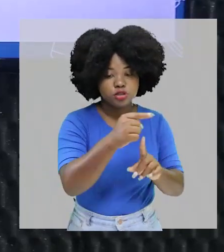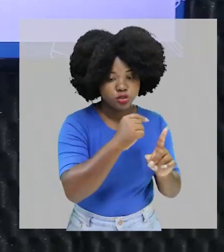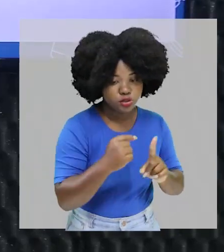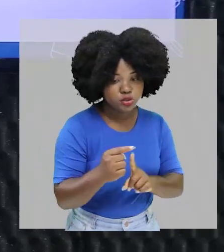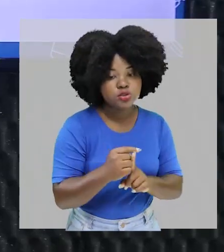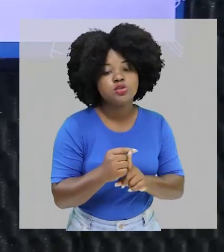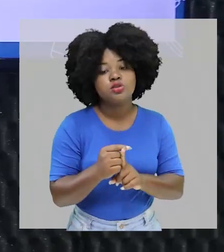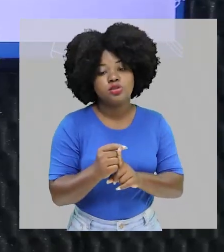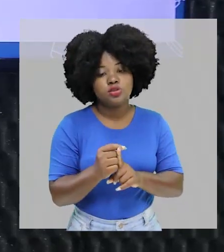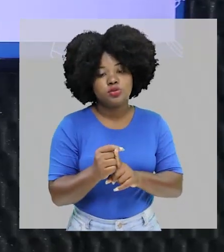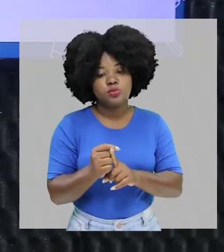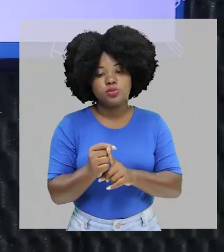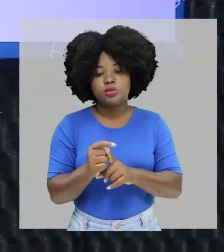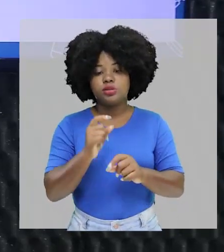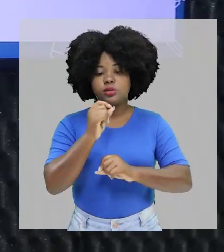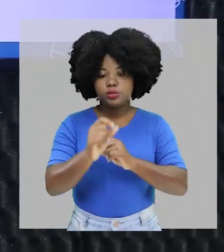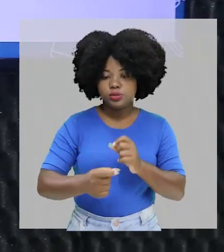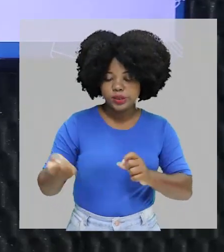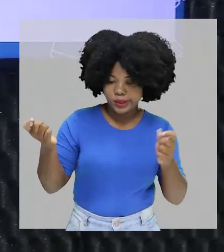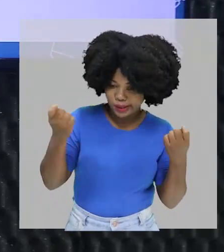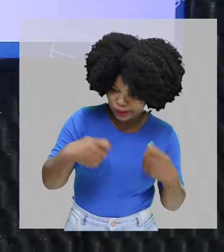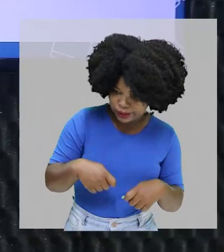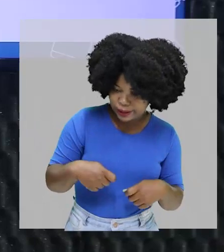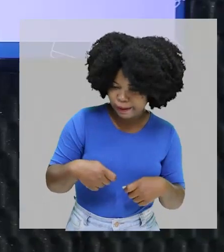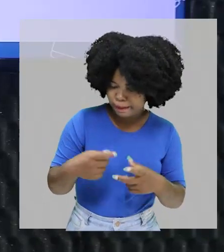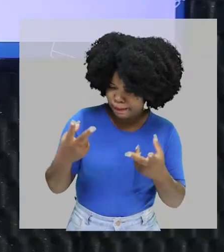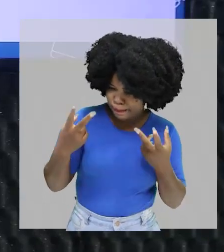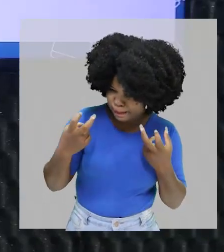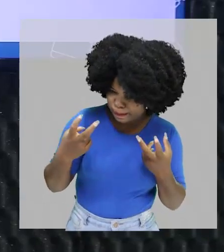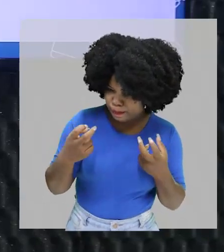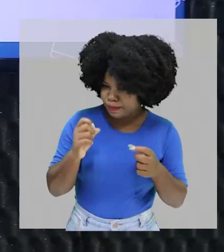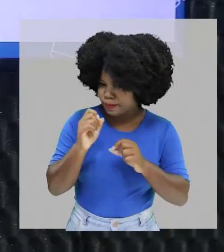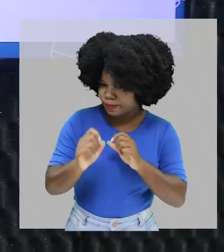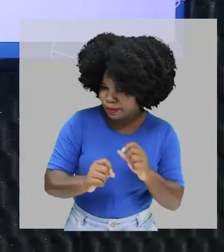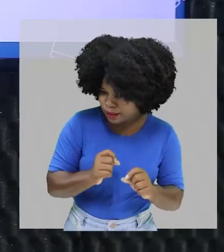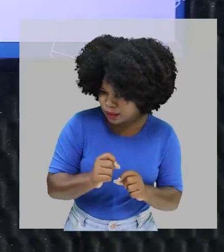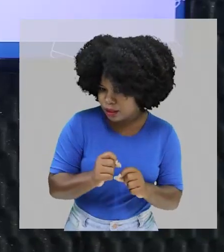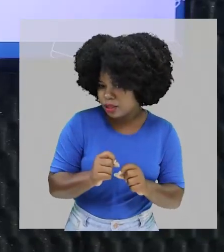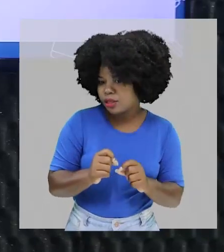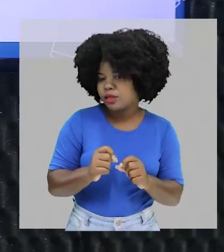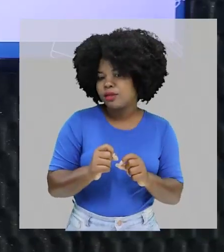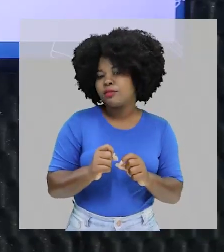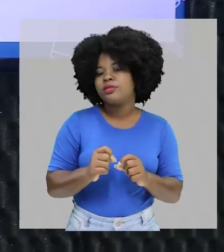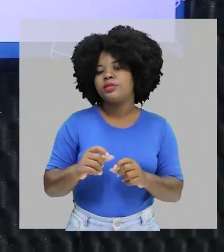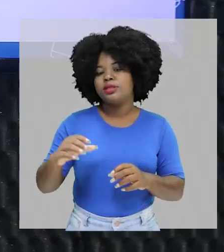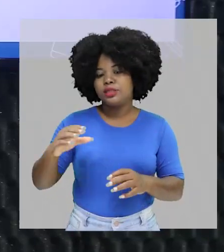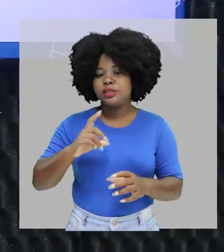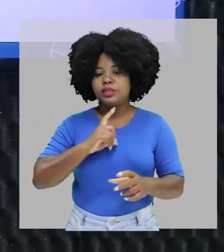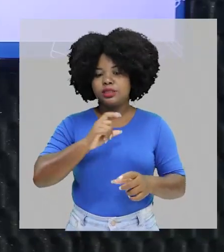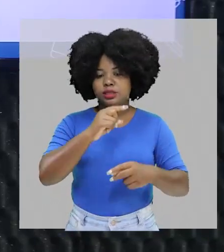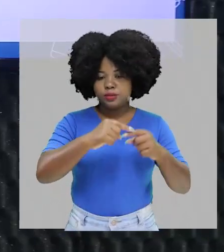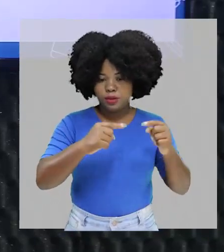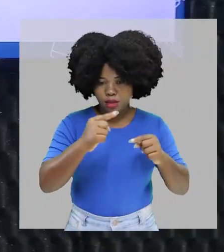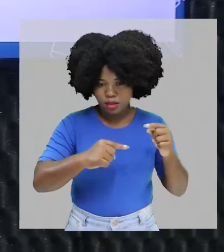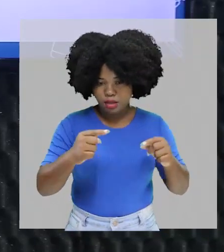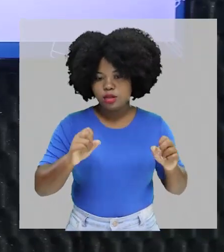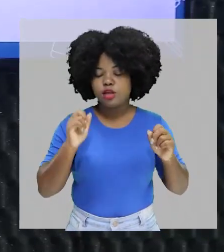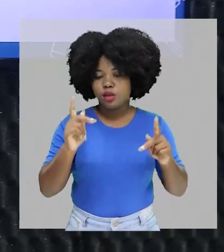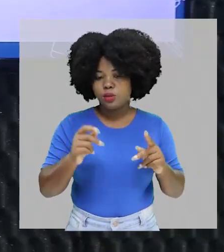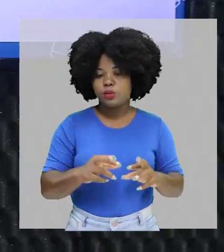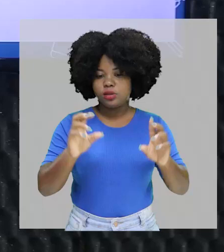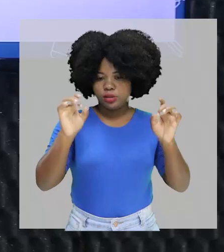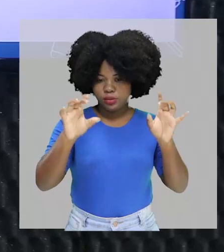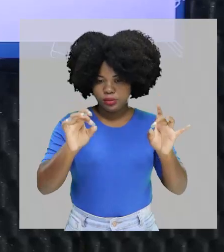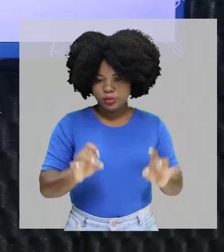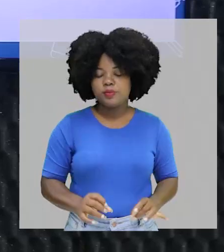radiações ou partículas que vão poder ser observadas através de aparelhos específicos. Tudo bem,